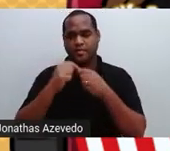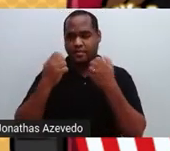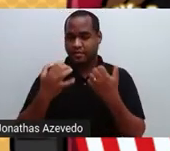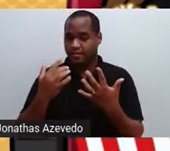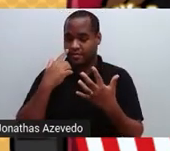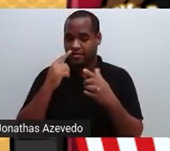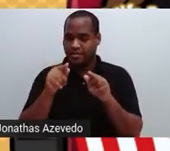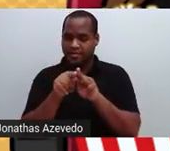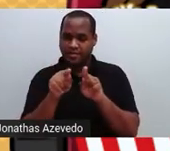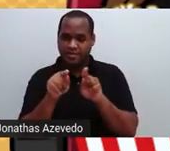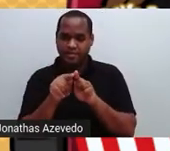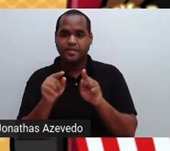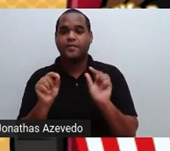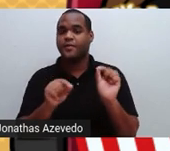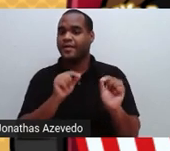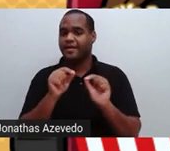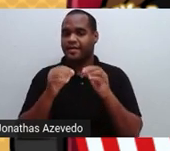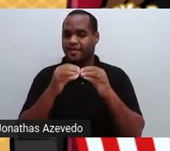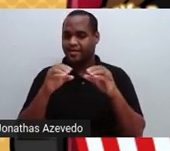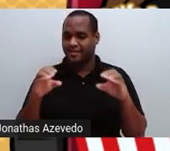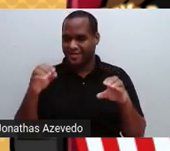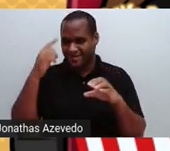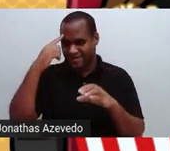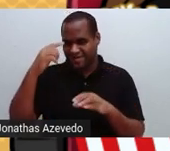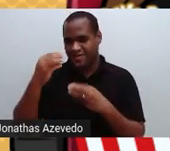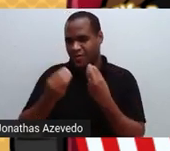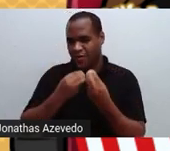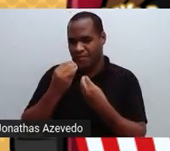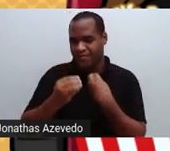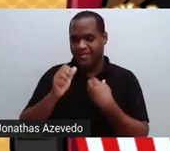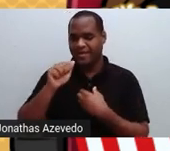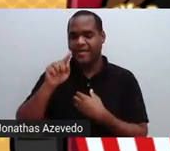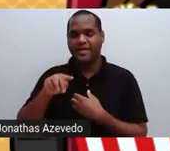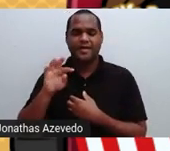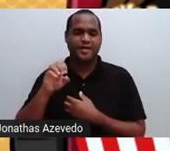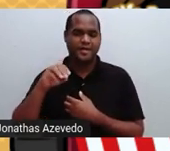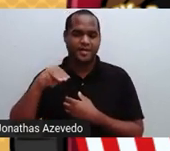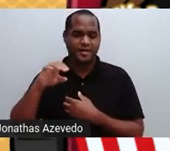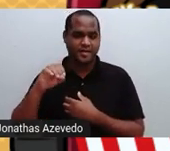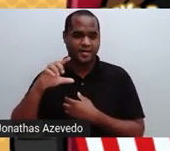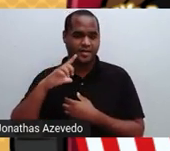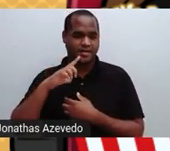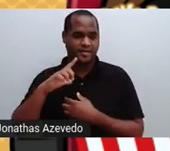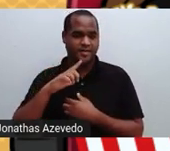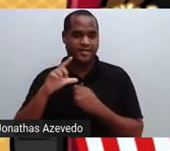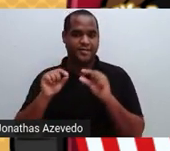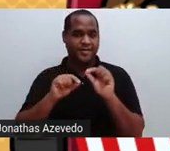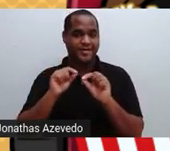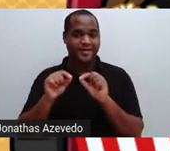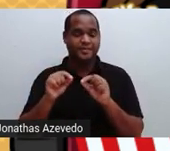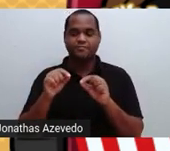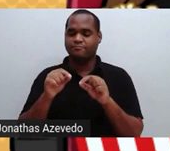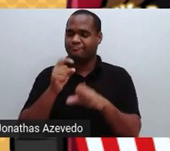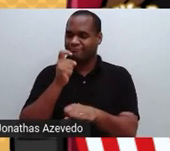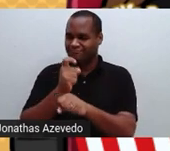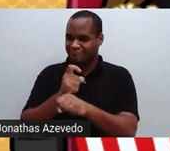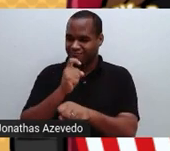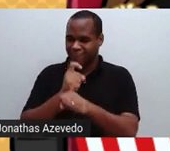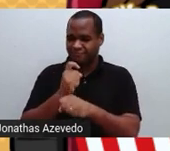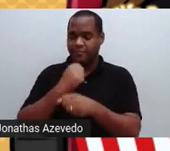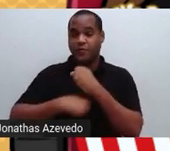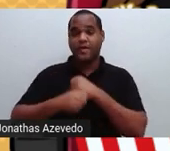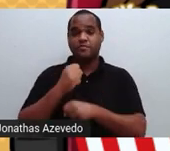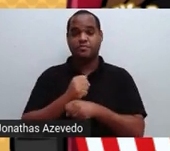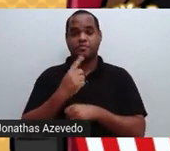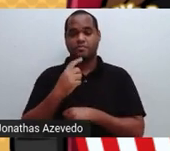indivisível. E criou um modelo em que o átomo era uma minúscula bolinha sólida. Mais de 100 anos depois,